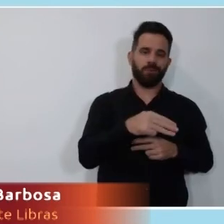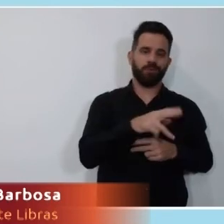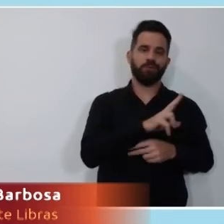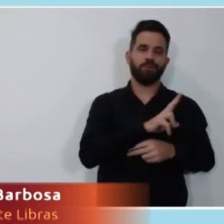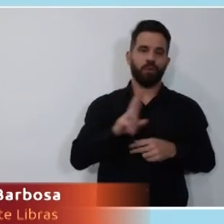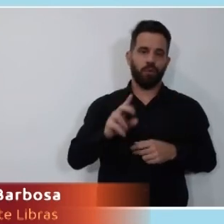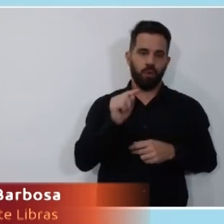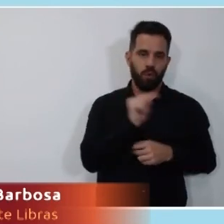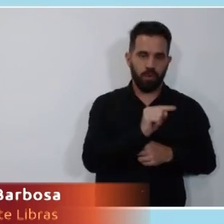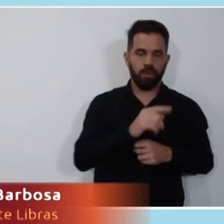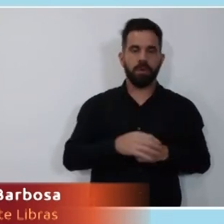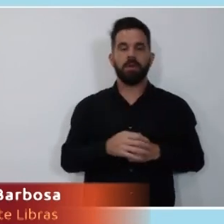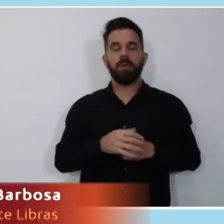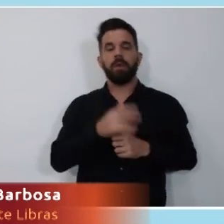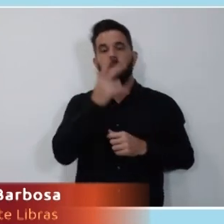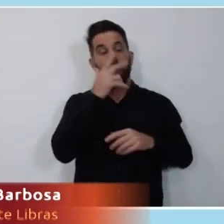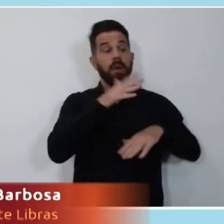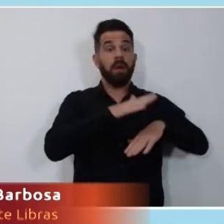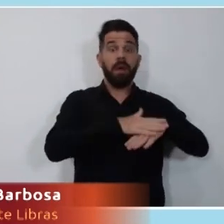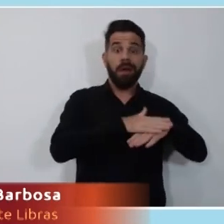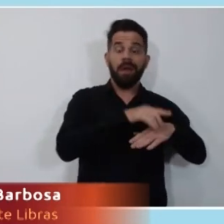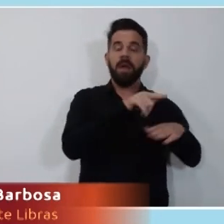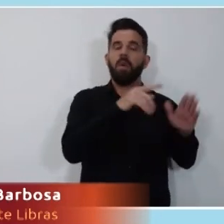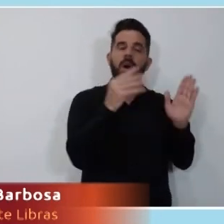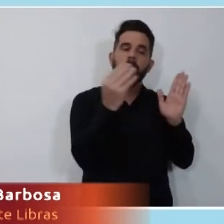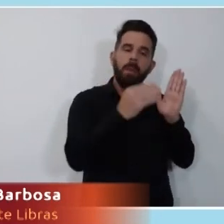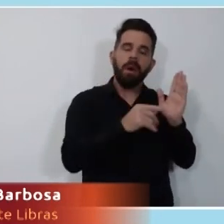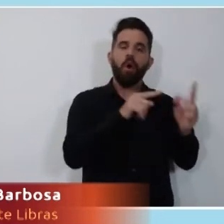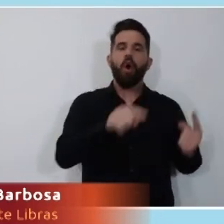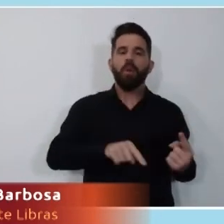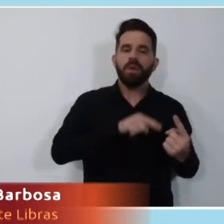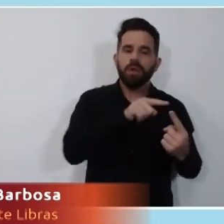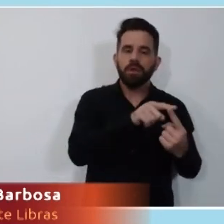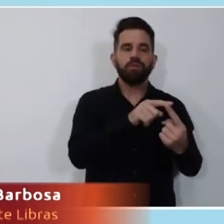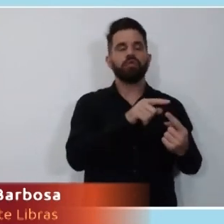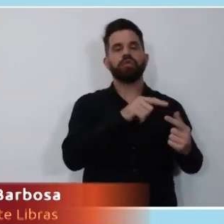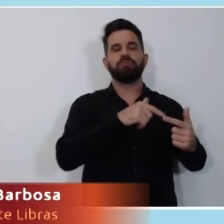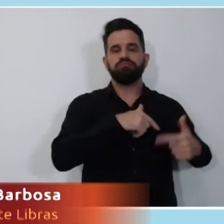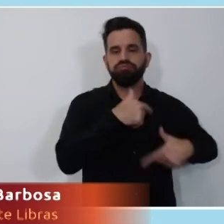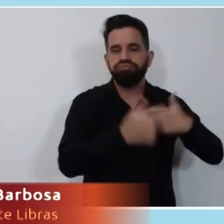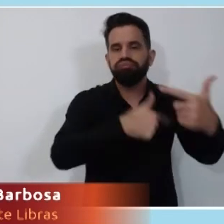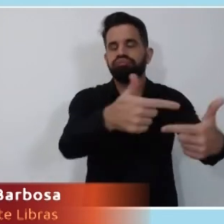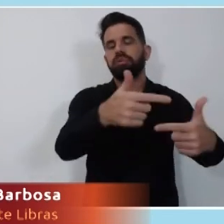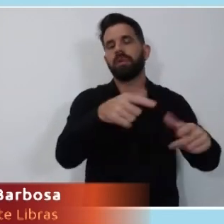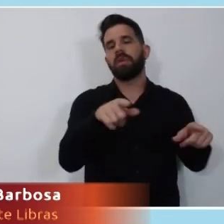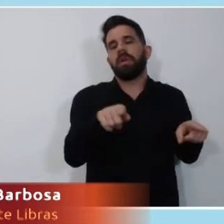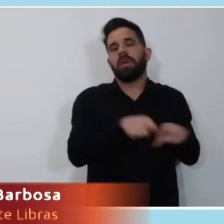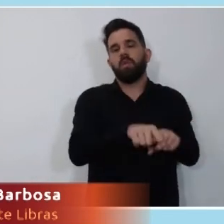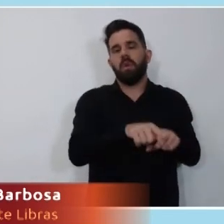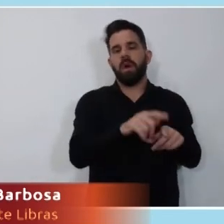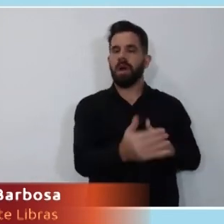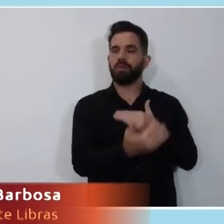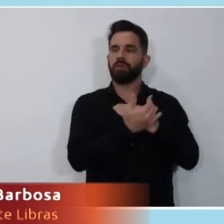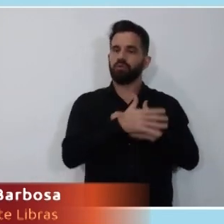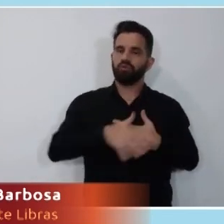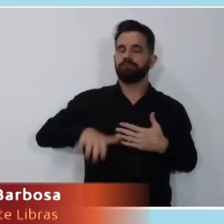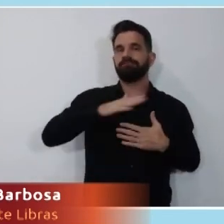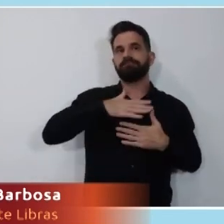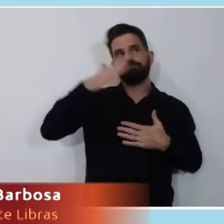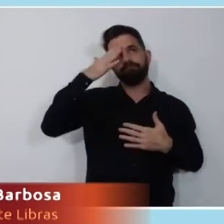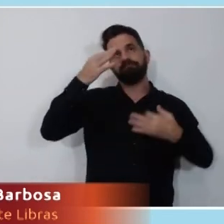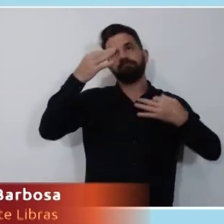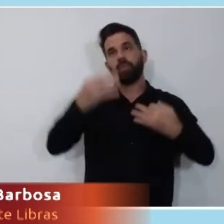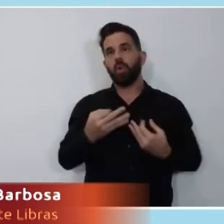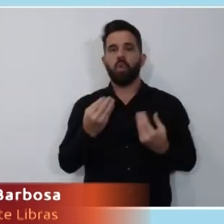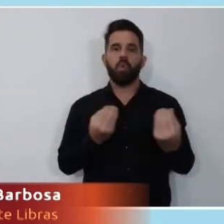forma de construir as cidades, levar a indústria para perto das pessoas, levar emprego, levar escola, levar tudo. Ou seja, soluções para a